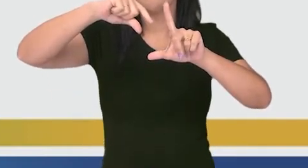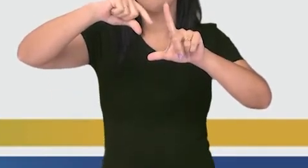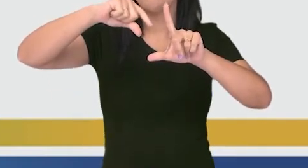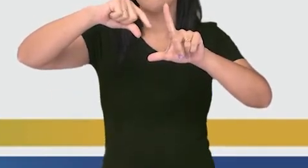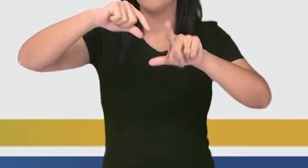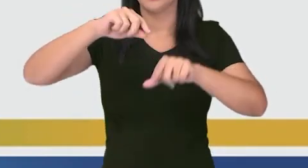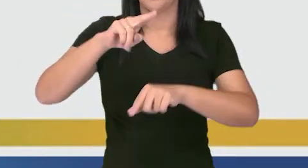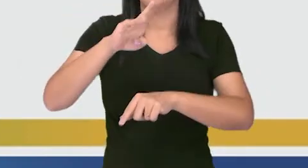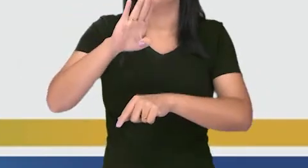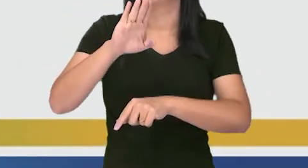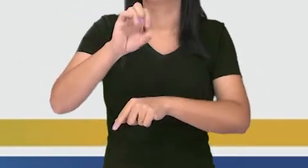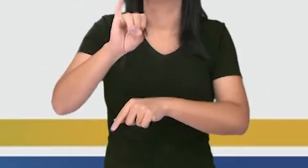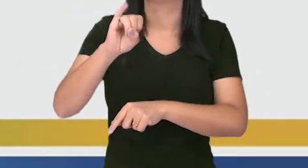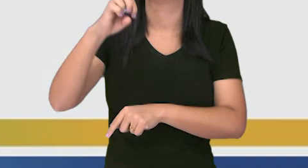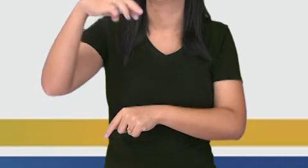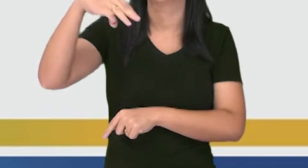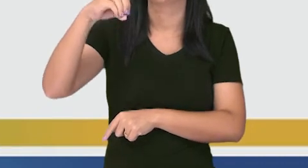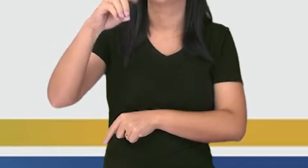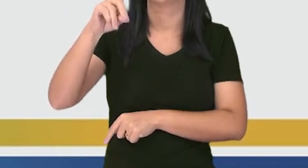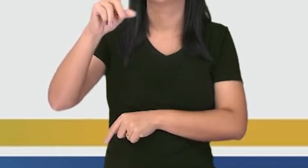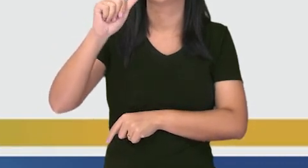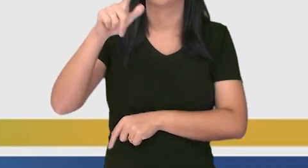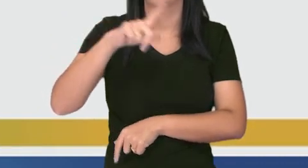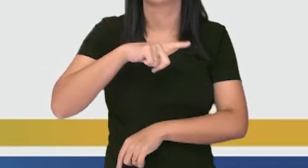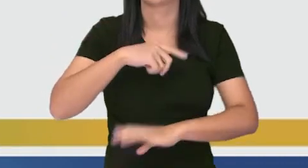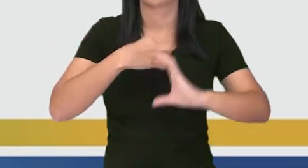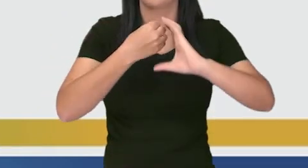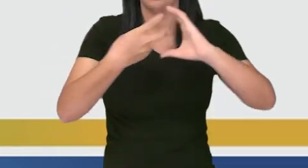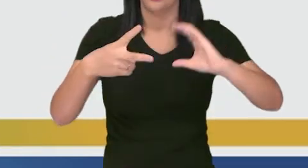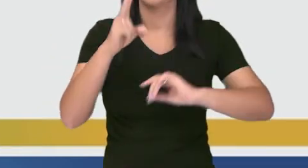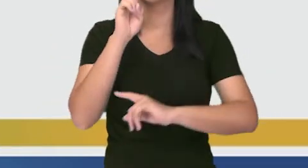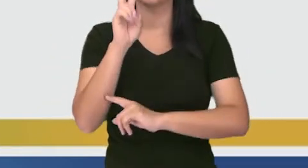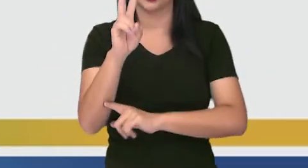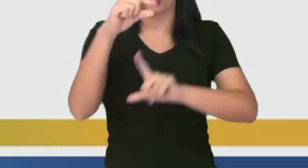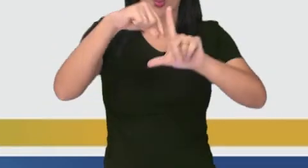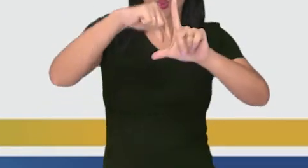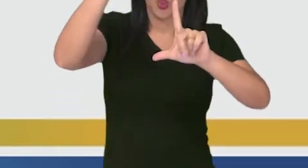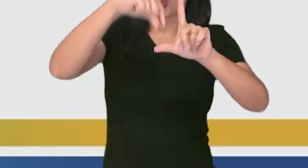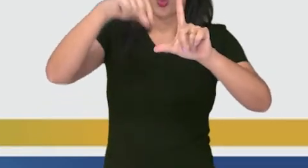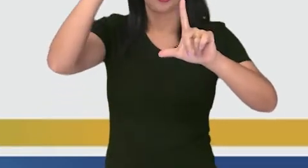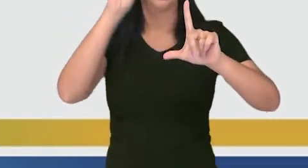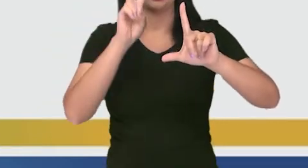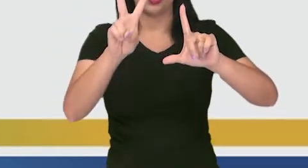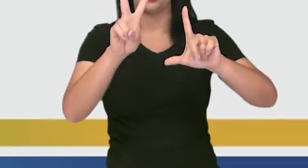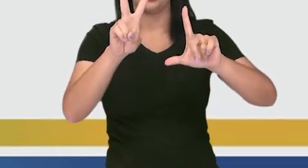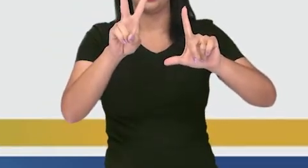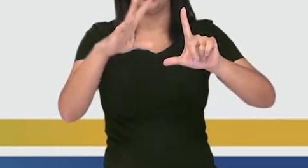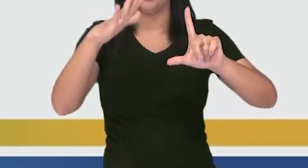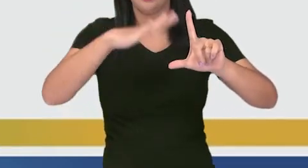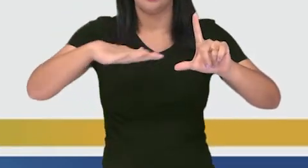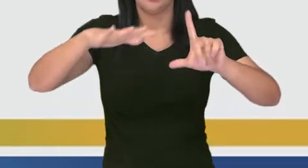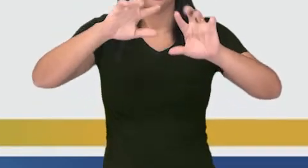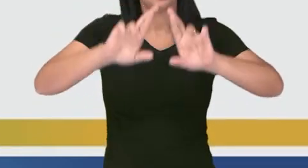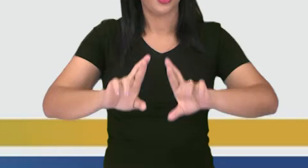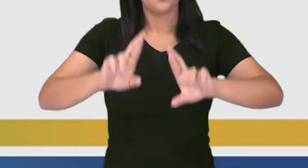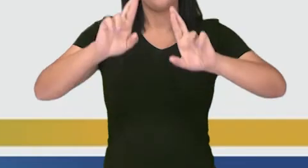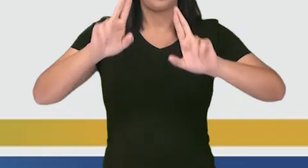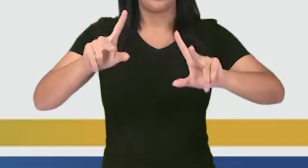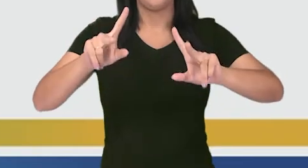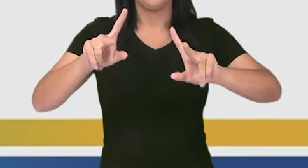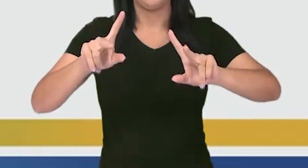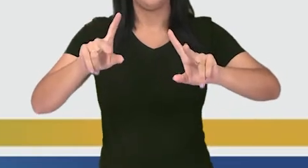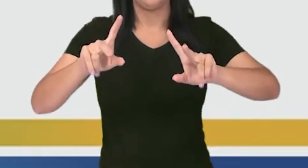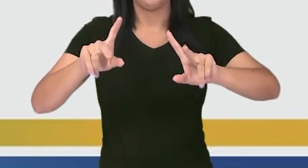bimodal é característico por dois Picos mais altos em região indiferente